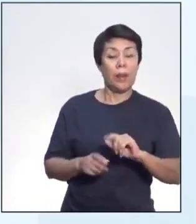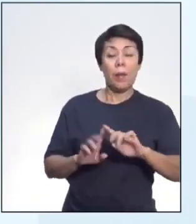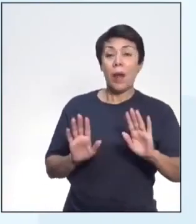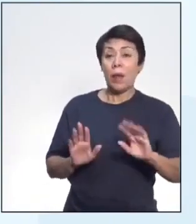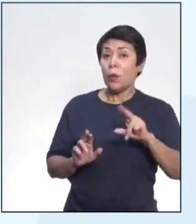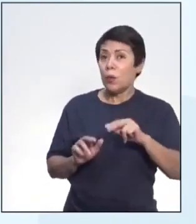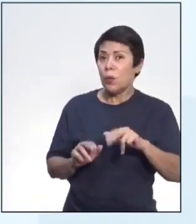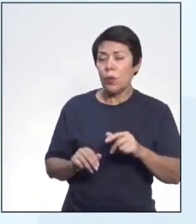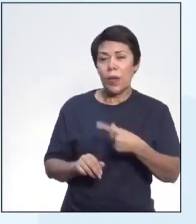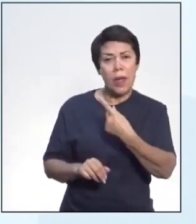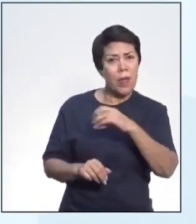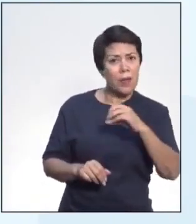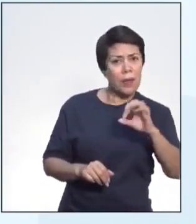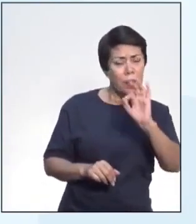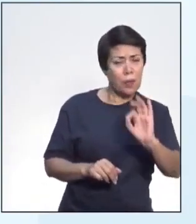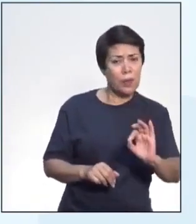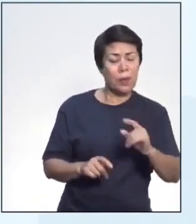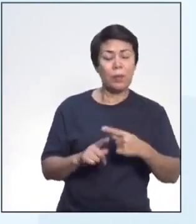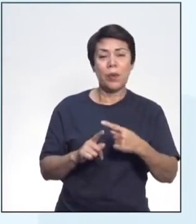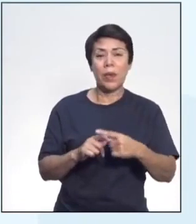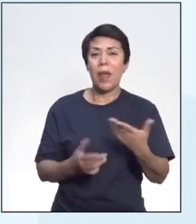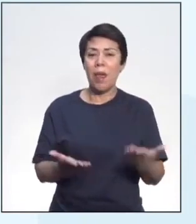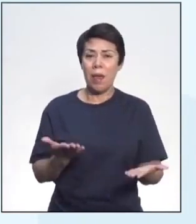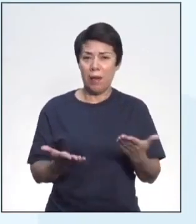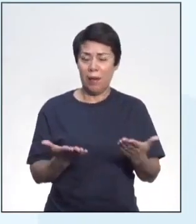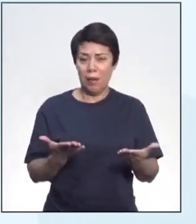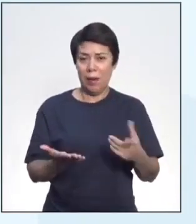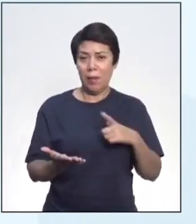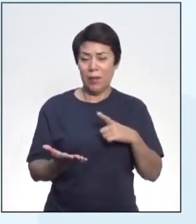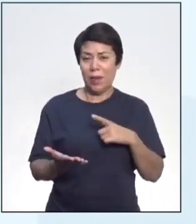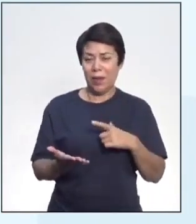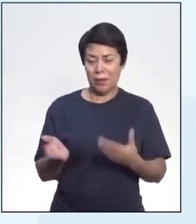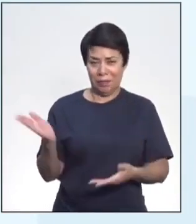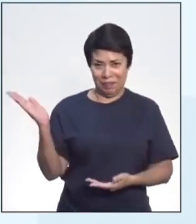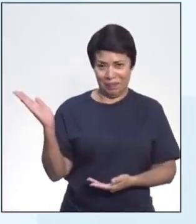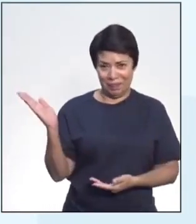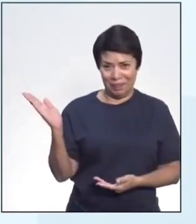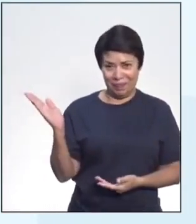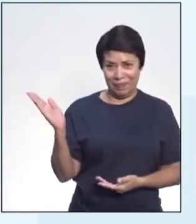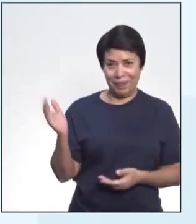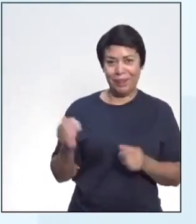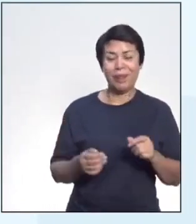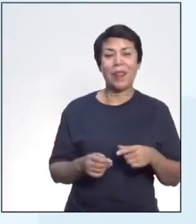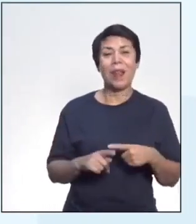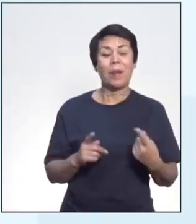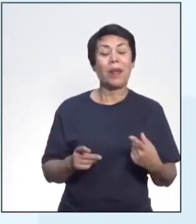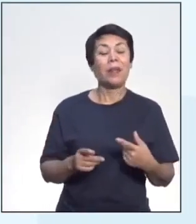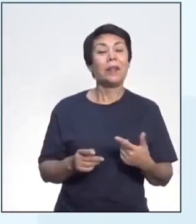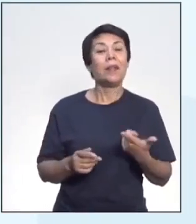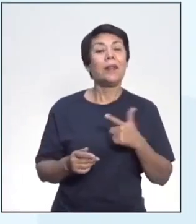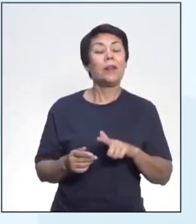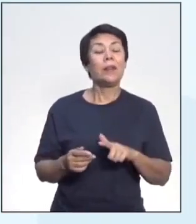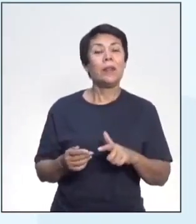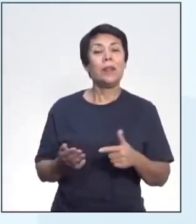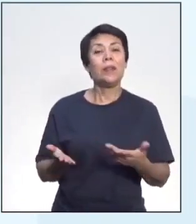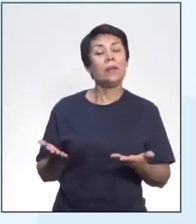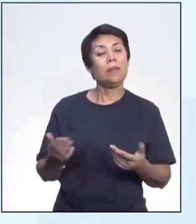porque havia um equilíbrio, conforme vocês veem aí na reação, né? E ele chegou nessa proporção, na